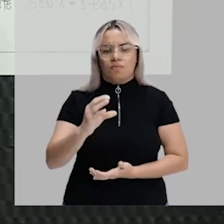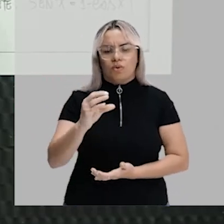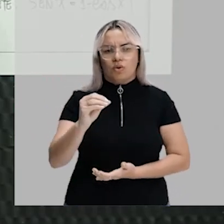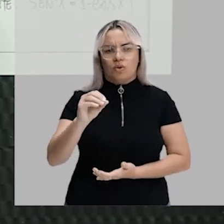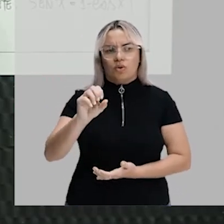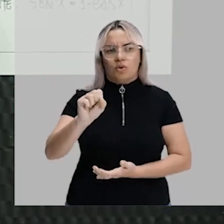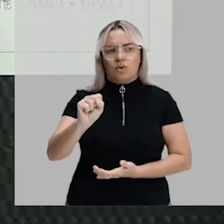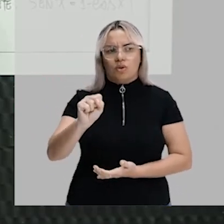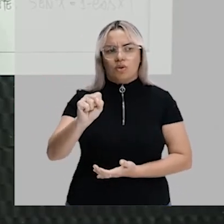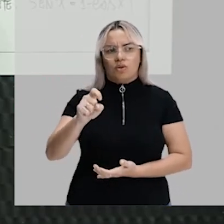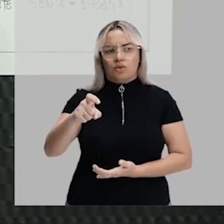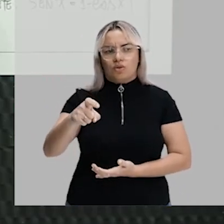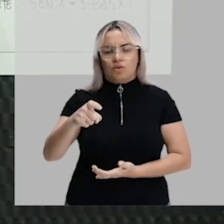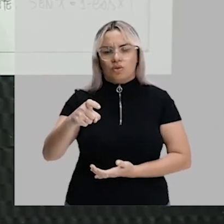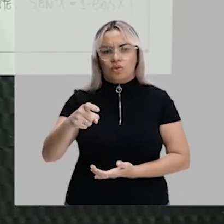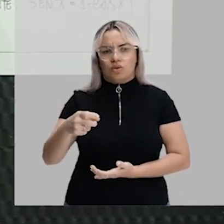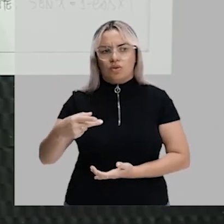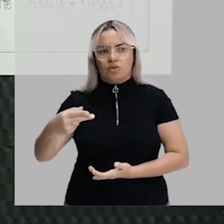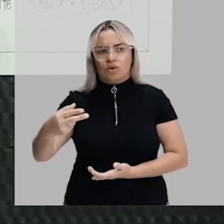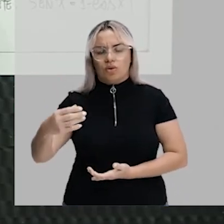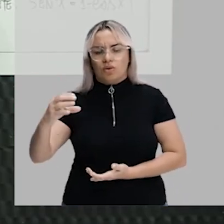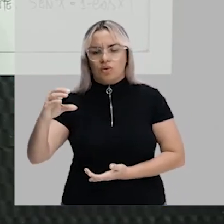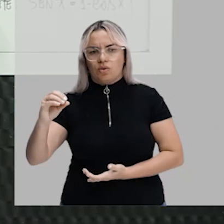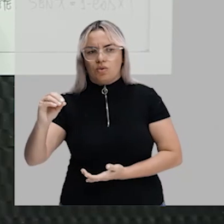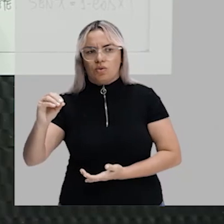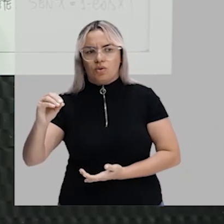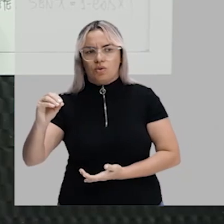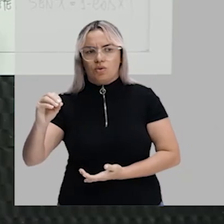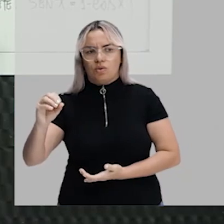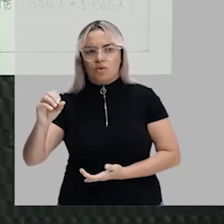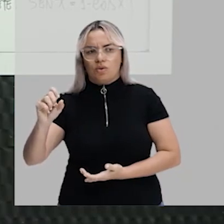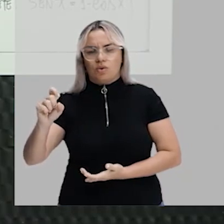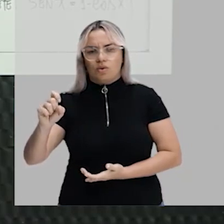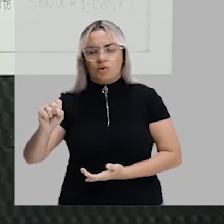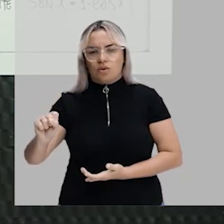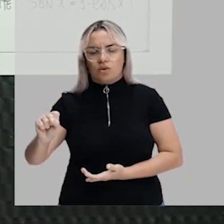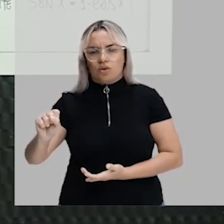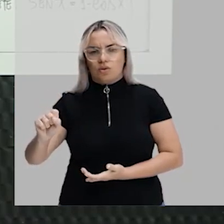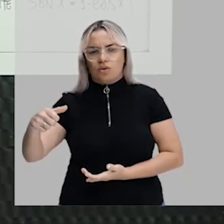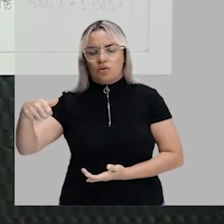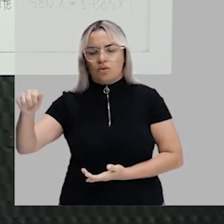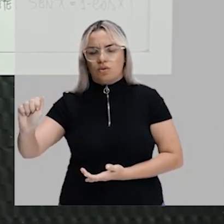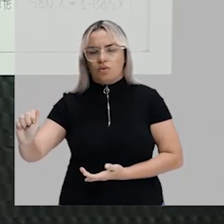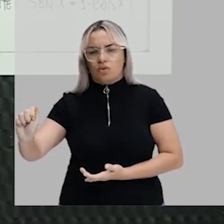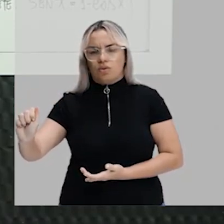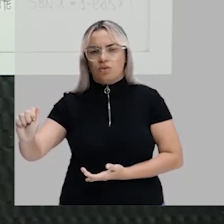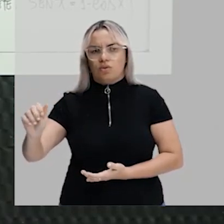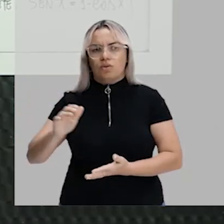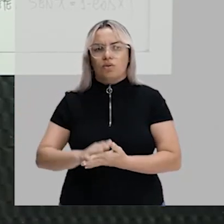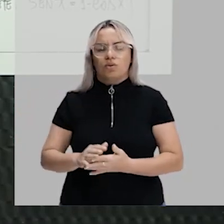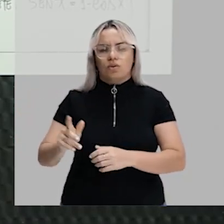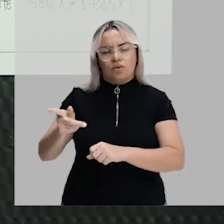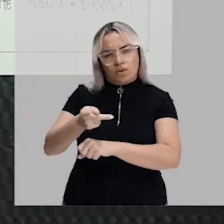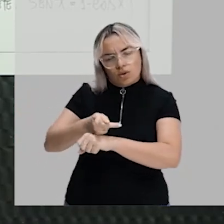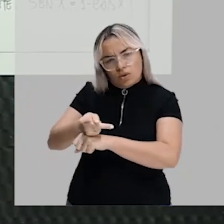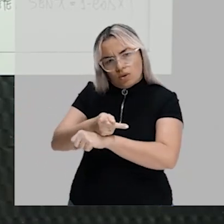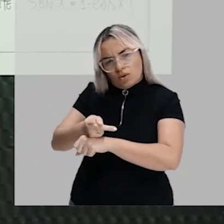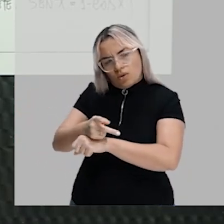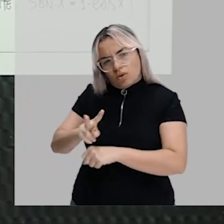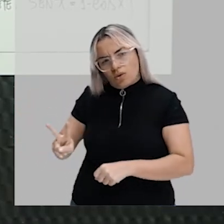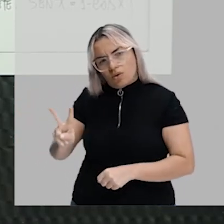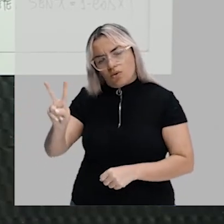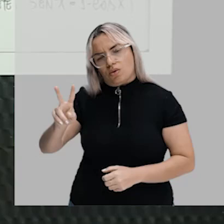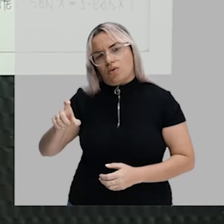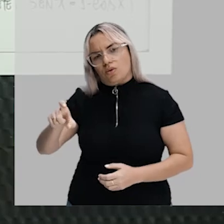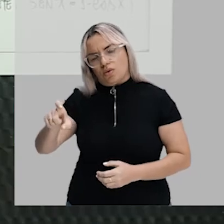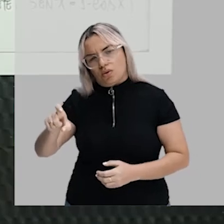iG cosseno de Alfa tá então por ISO você tem que buscar um valor cujo